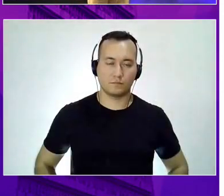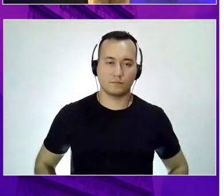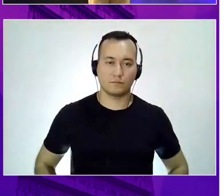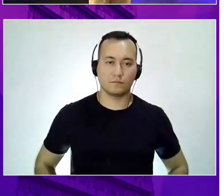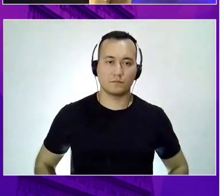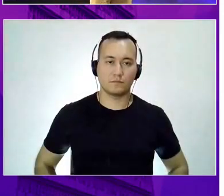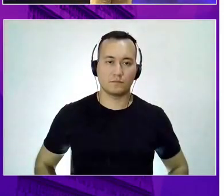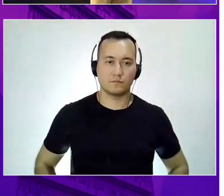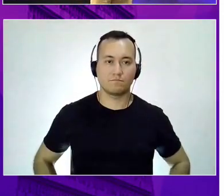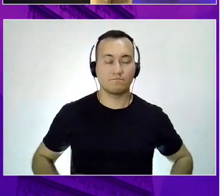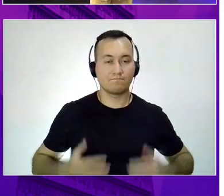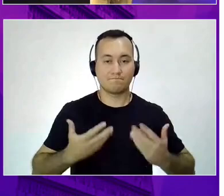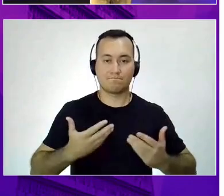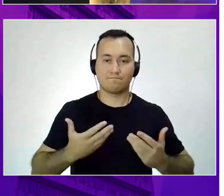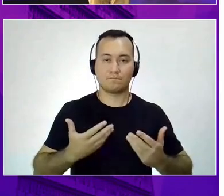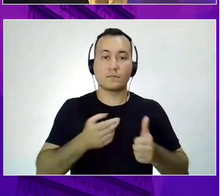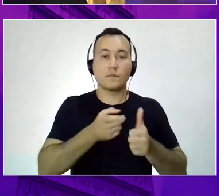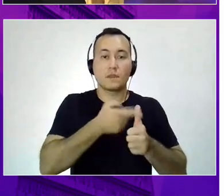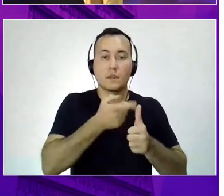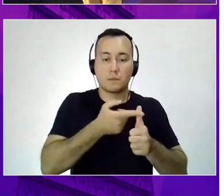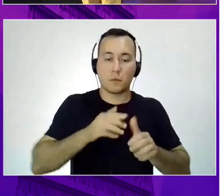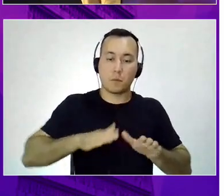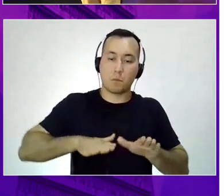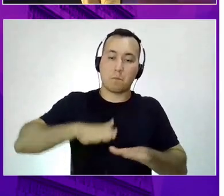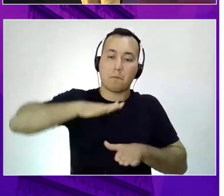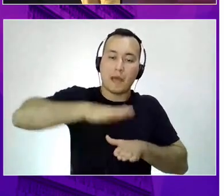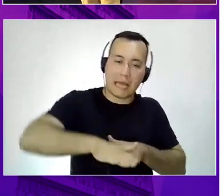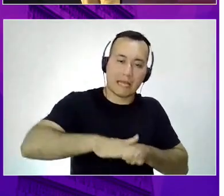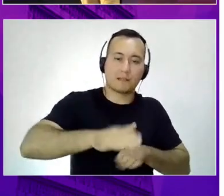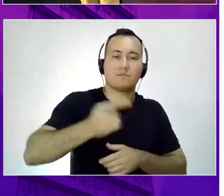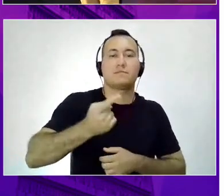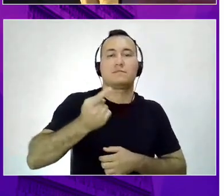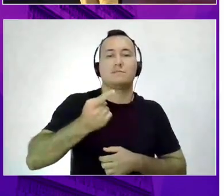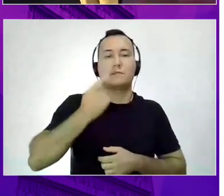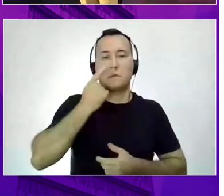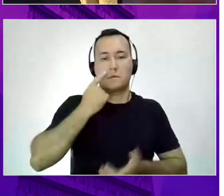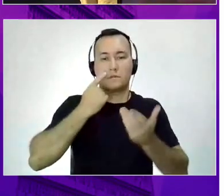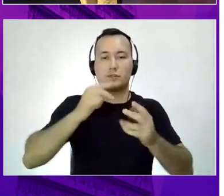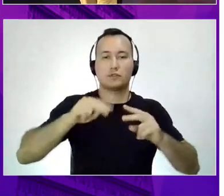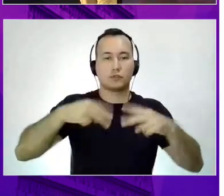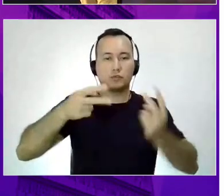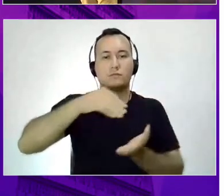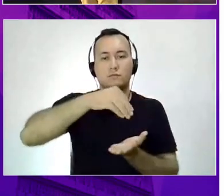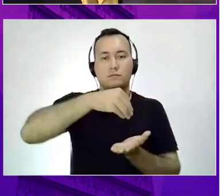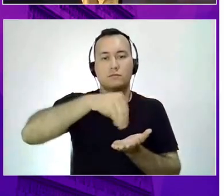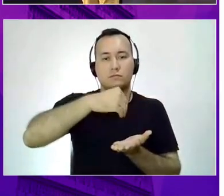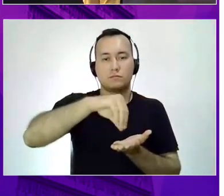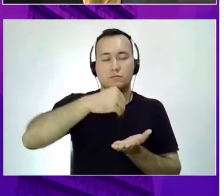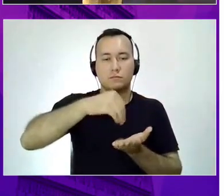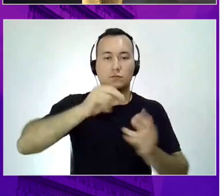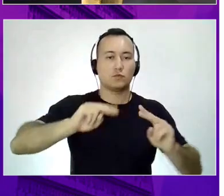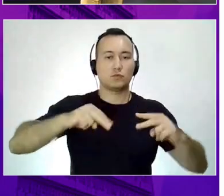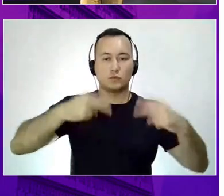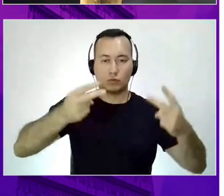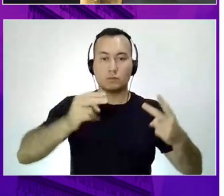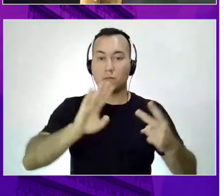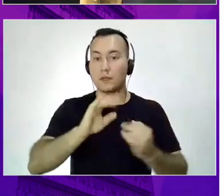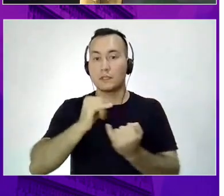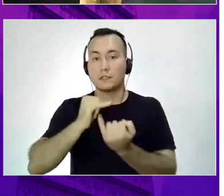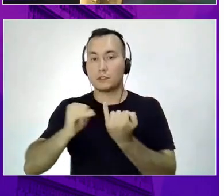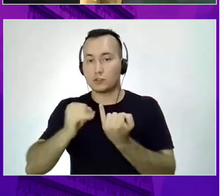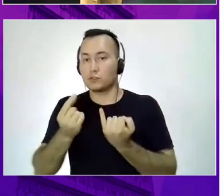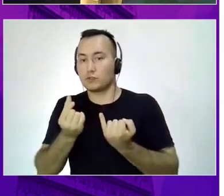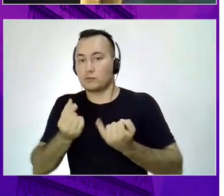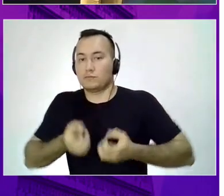melhorar muito esses números, né? Dobrando o número de notificações enviadas com menos da metade do custo por